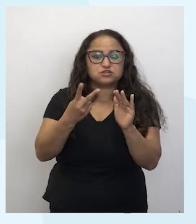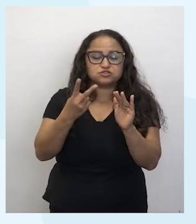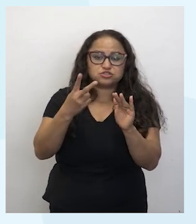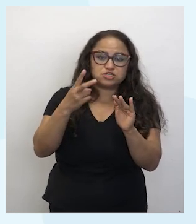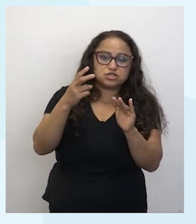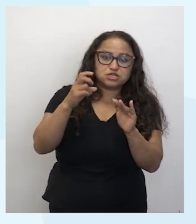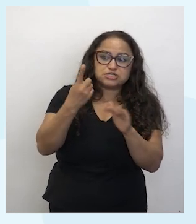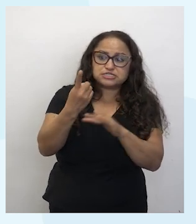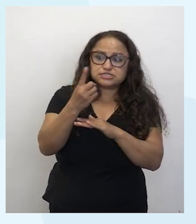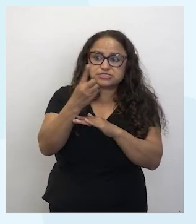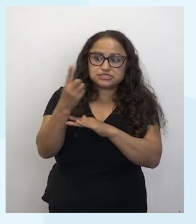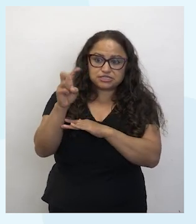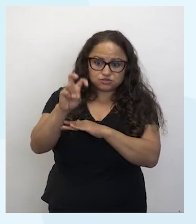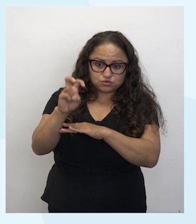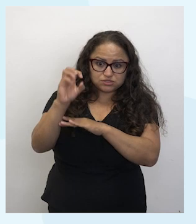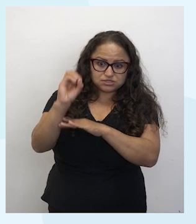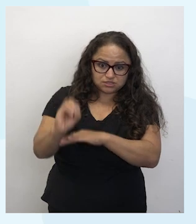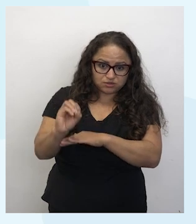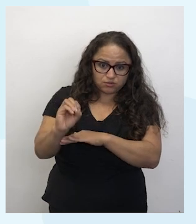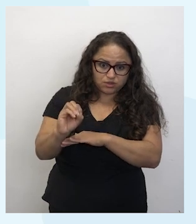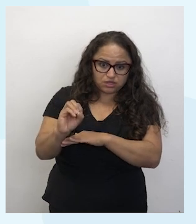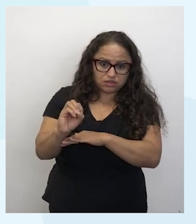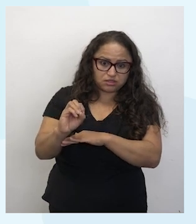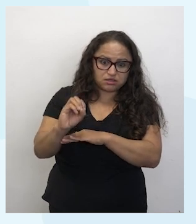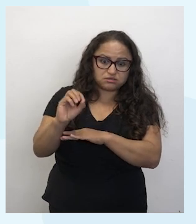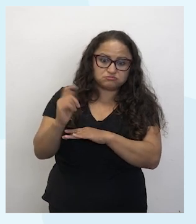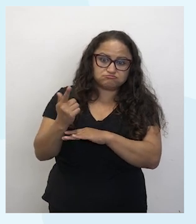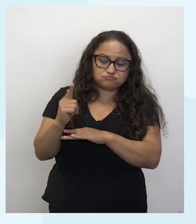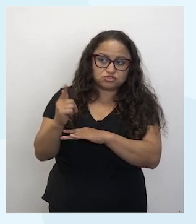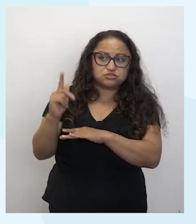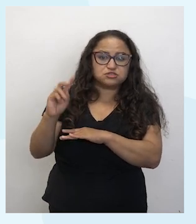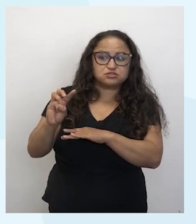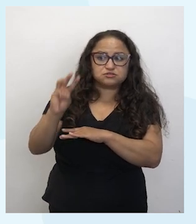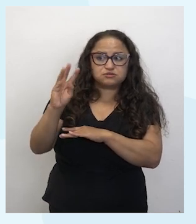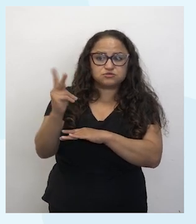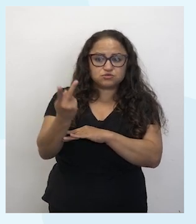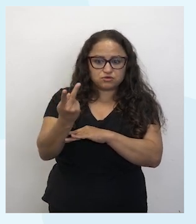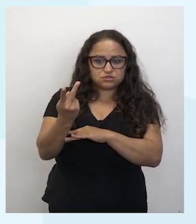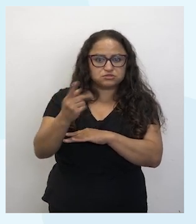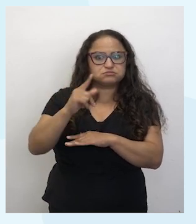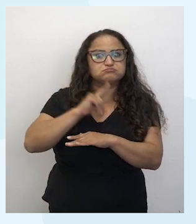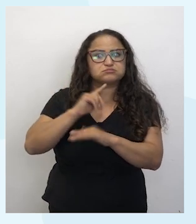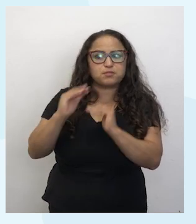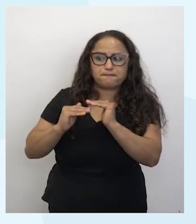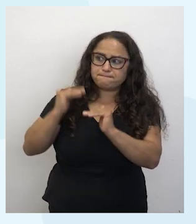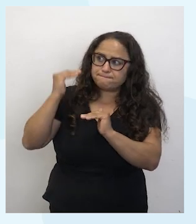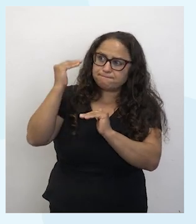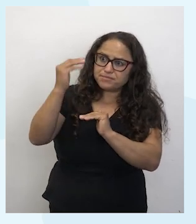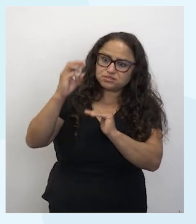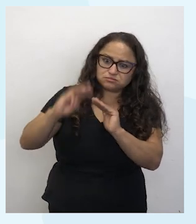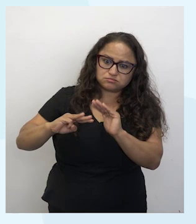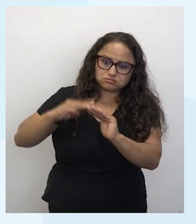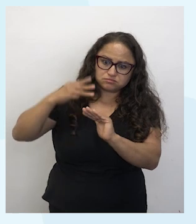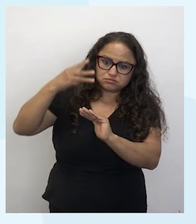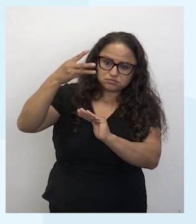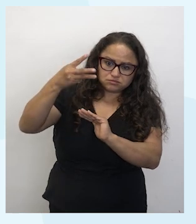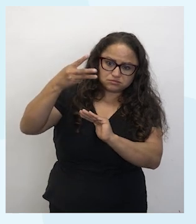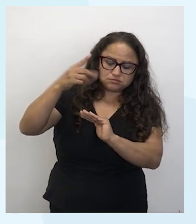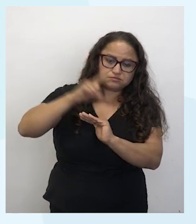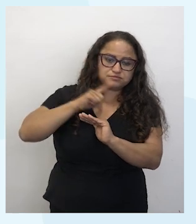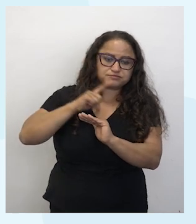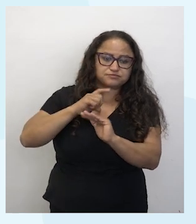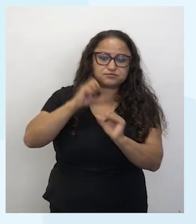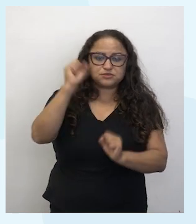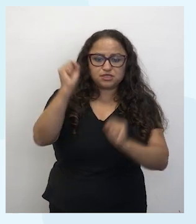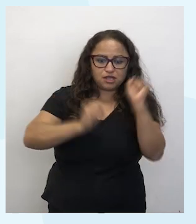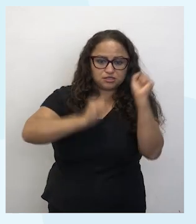para 150 ali gigawatts-hora, né? Então triplicou o consumo residencial, né? E se você olhar a indústria, né, ela